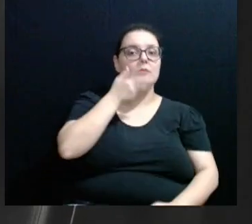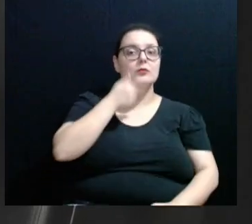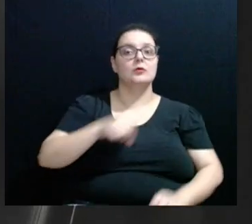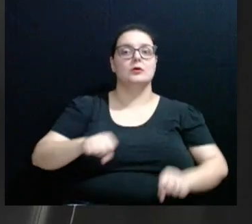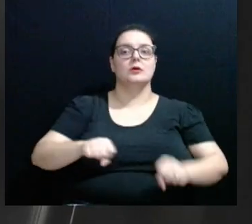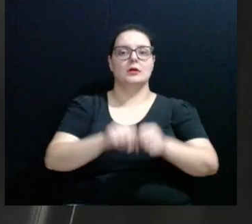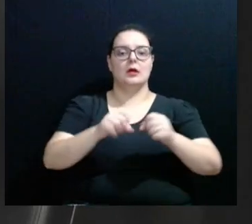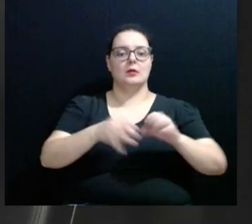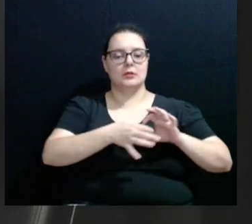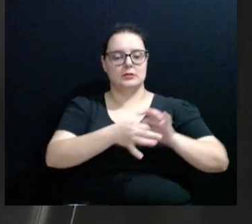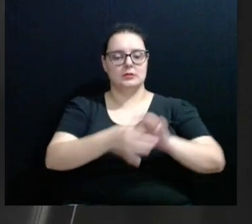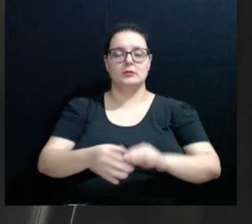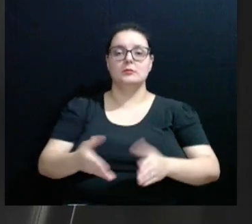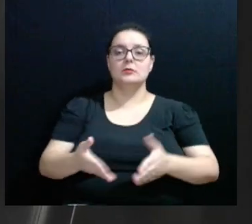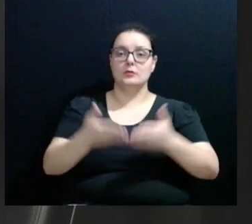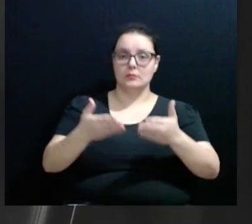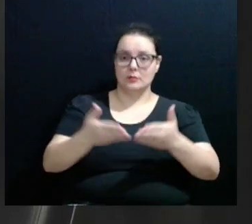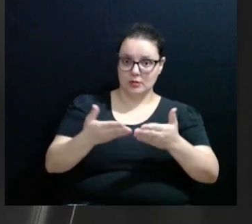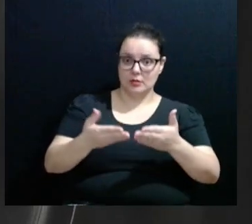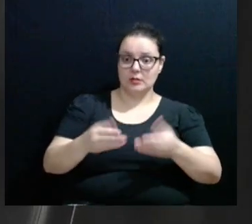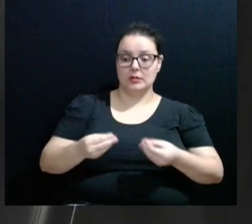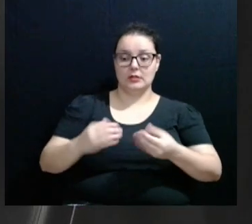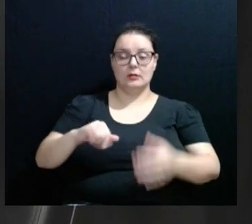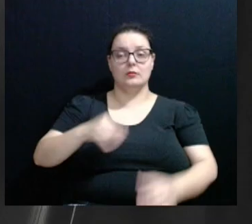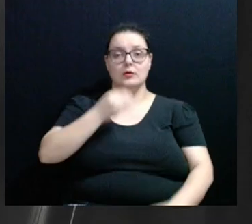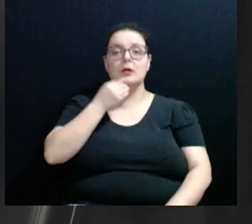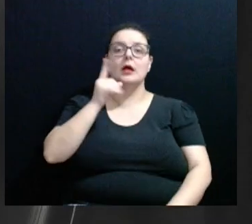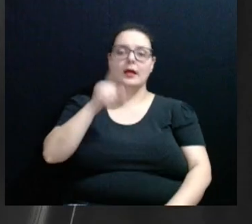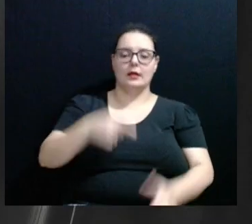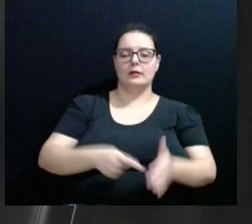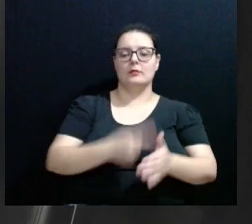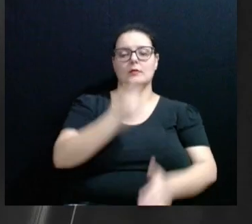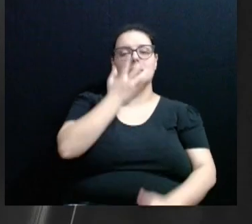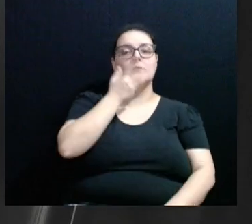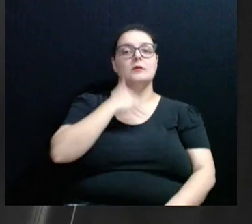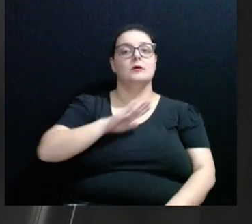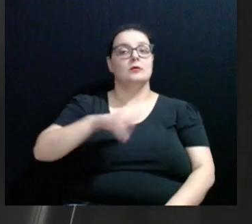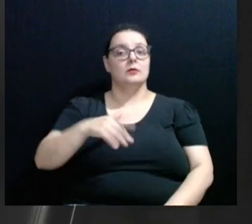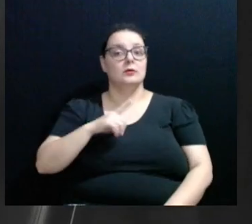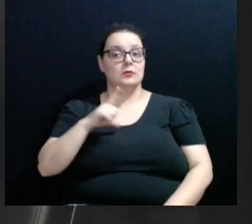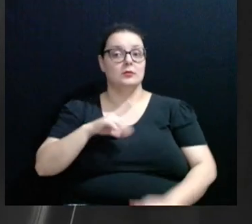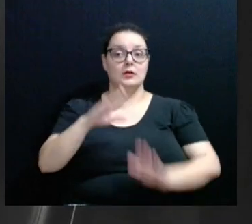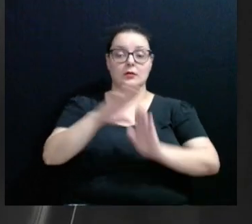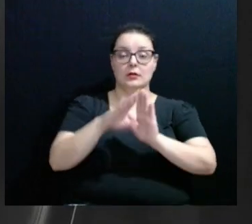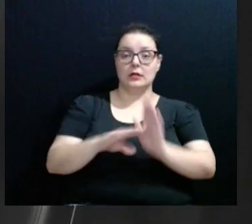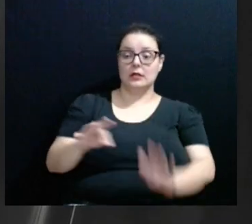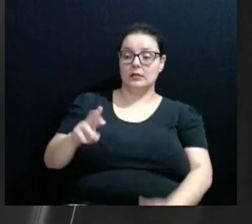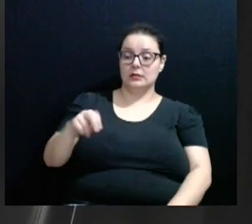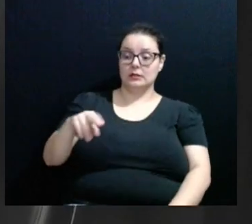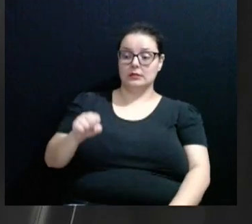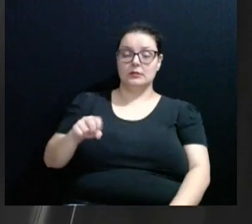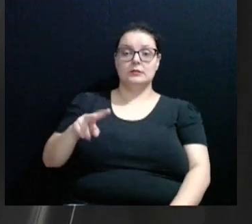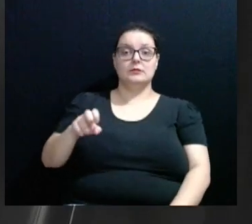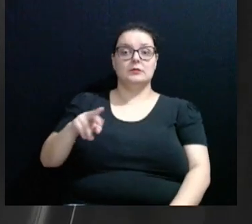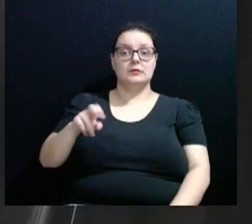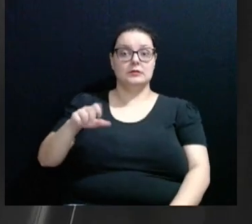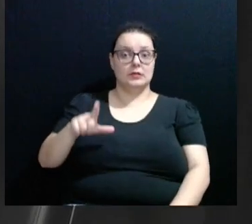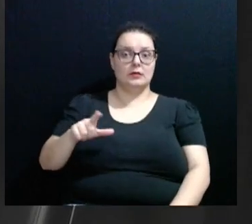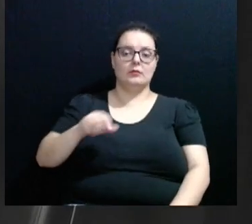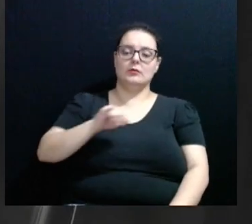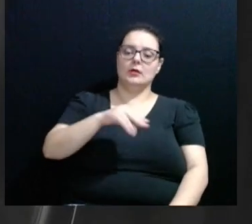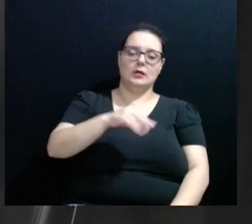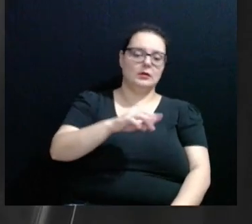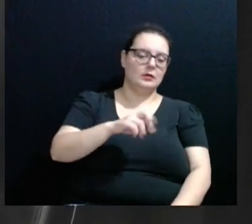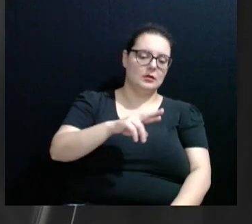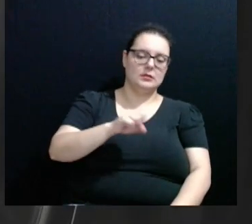dá oportunidades, é na primeira infância. Então, quando a gente tem esse programa, que é um programa transversal, intersetorial, que envolve